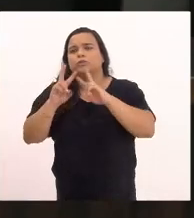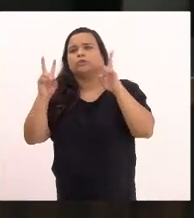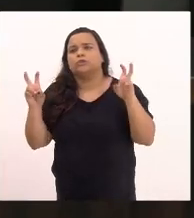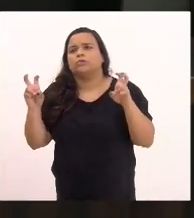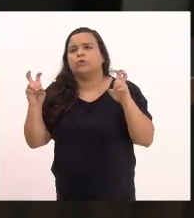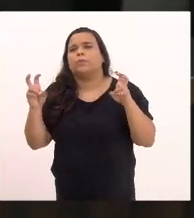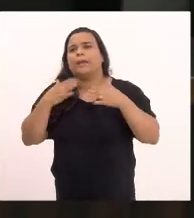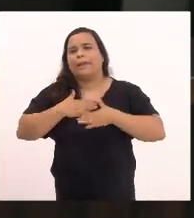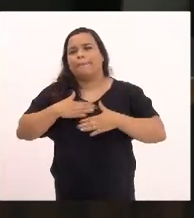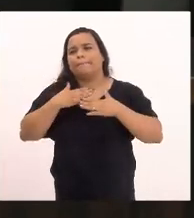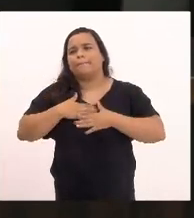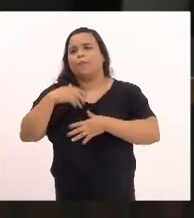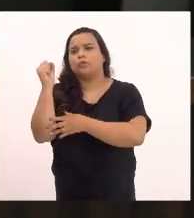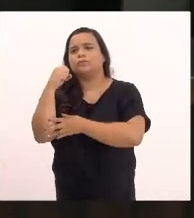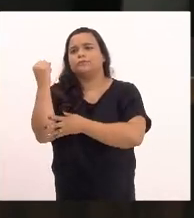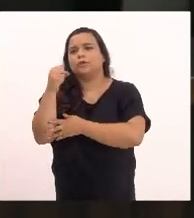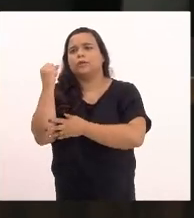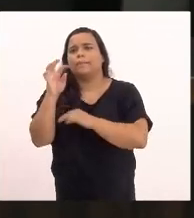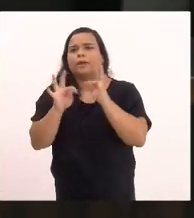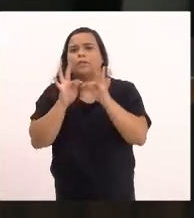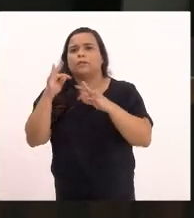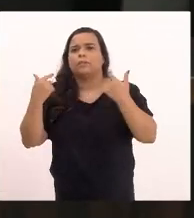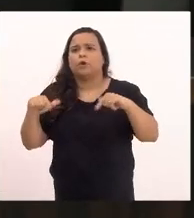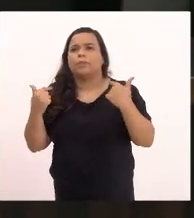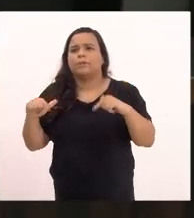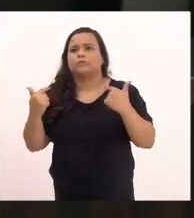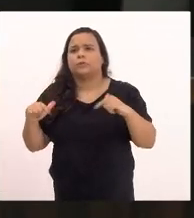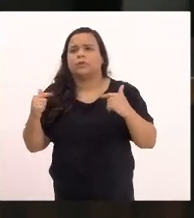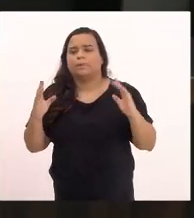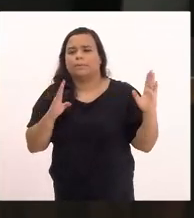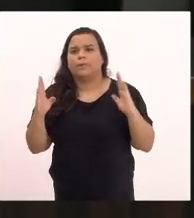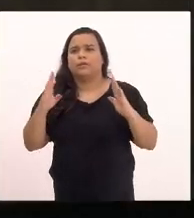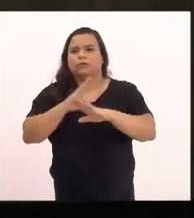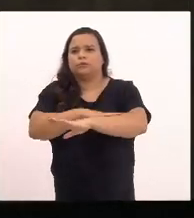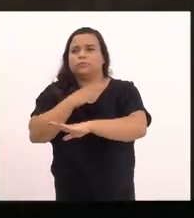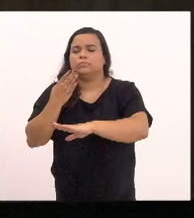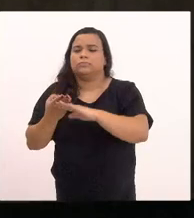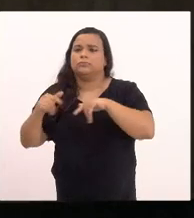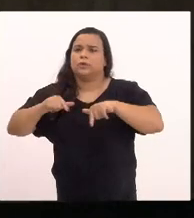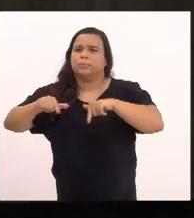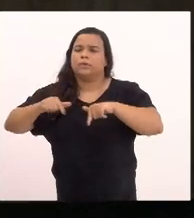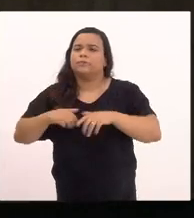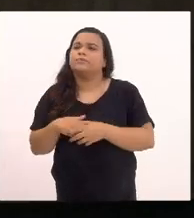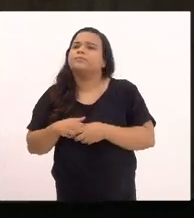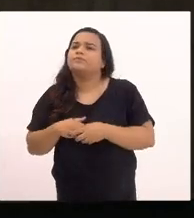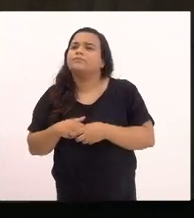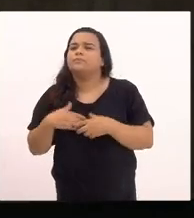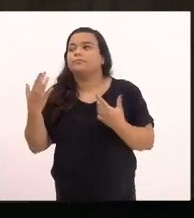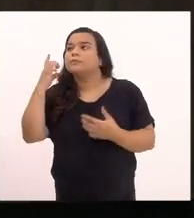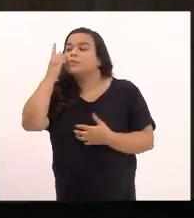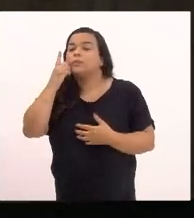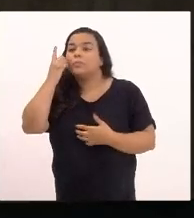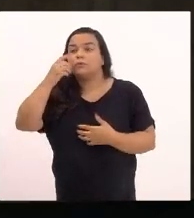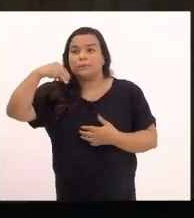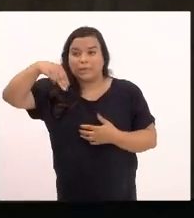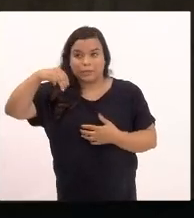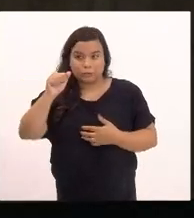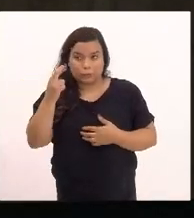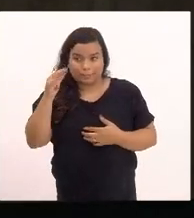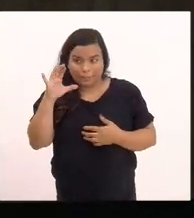dos fisioterapeutas e terapeutas ocupacionais durante a jornada de trabalho. O deputado Márcio Pacheco me instruiu, senhor